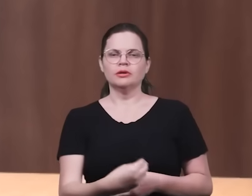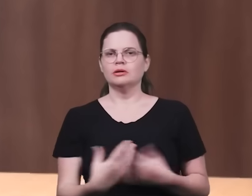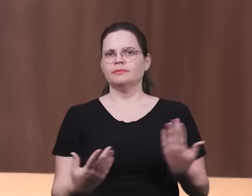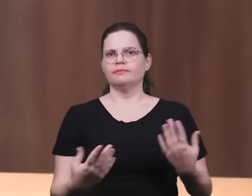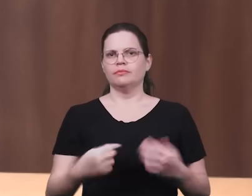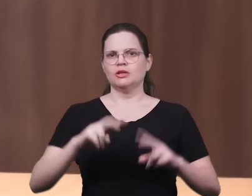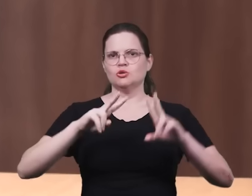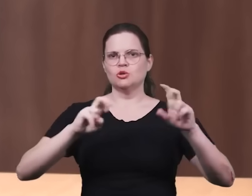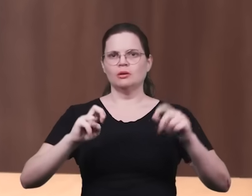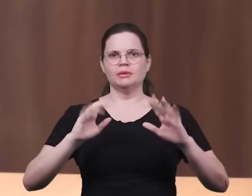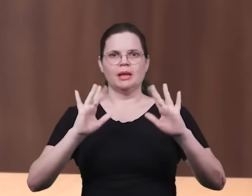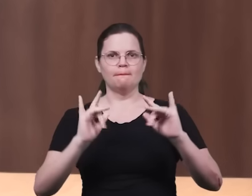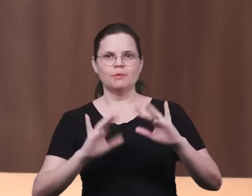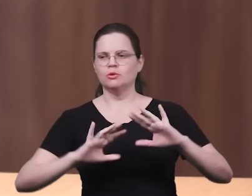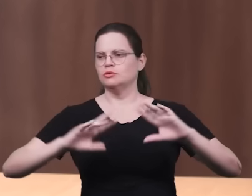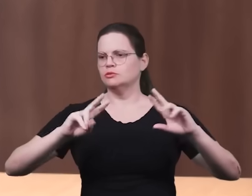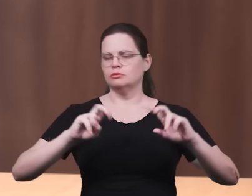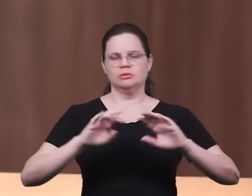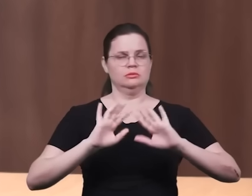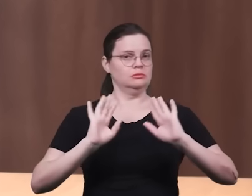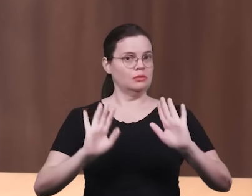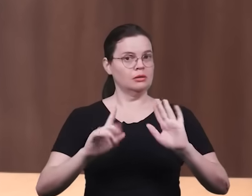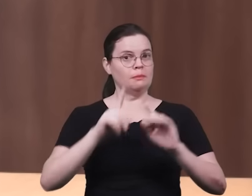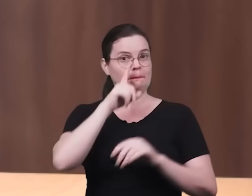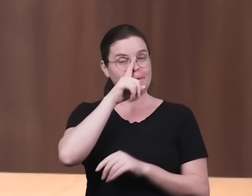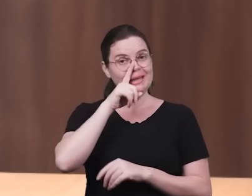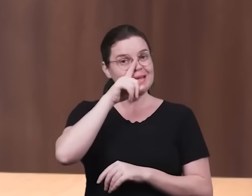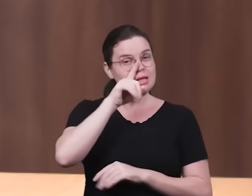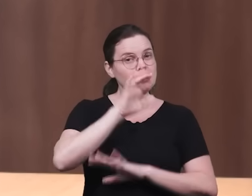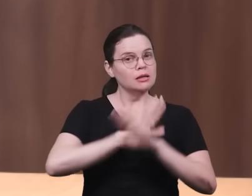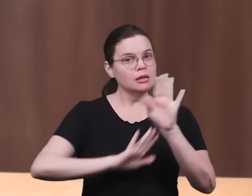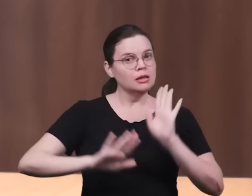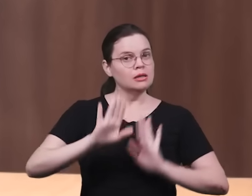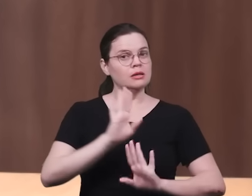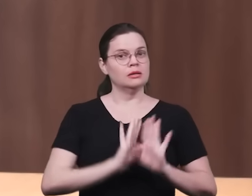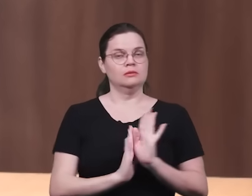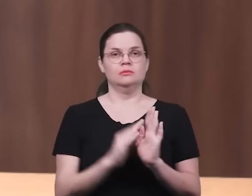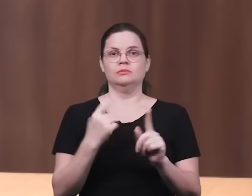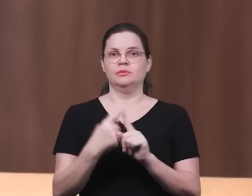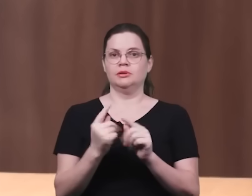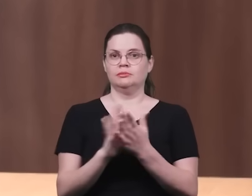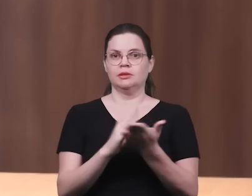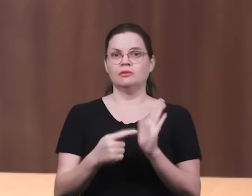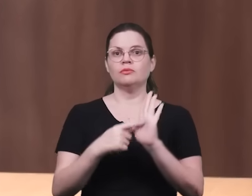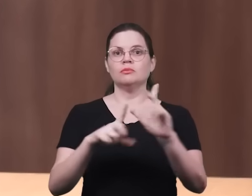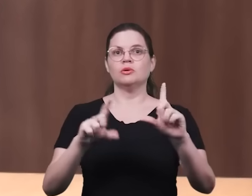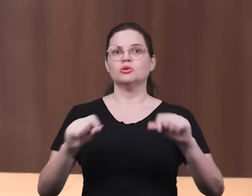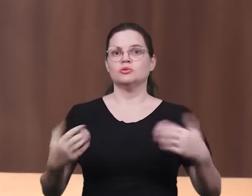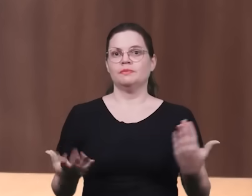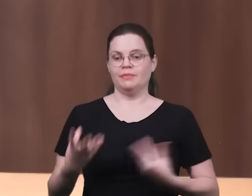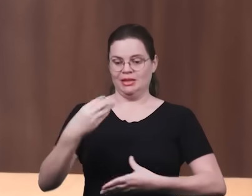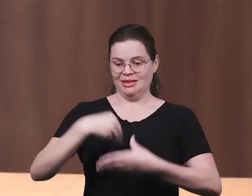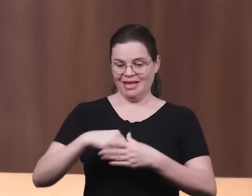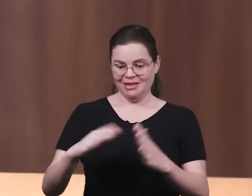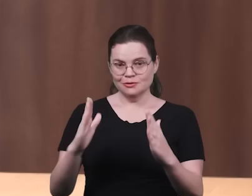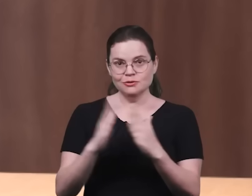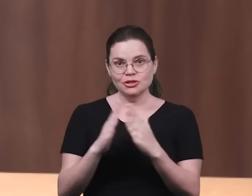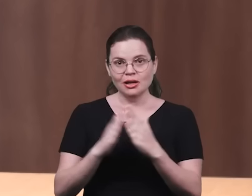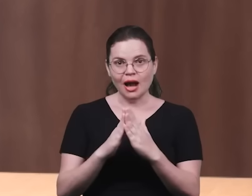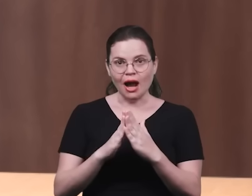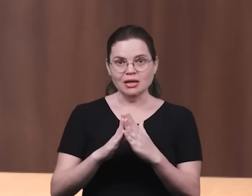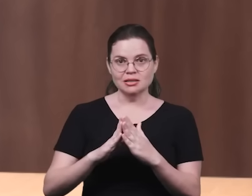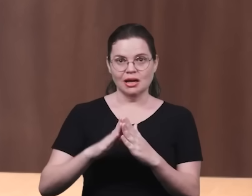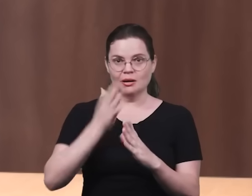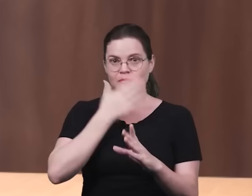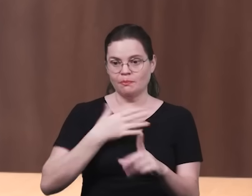vida sentimental, a vida coisa e tal. Isso é um perigo, porque a própria Bíblia diz que o profeta não tem honra na sua pátria.